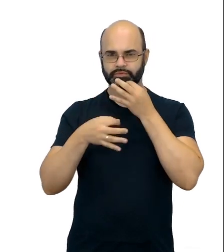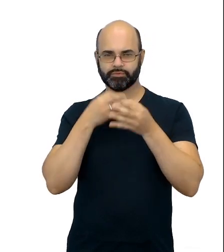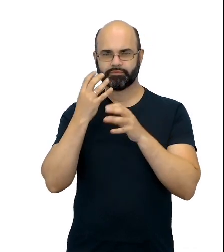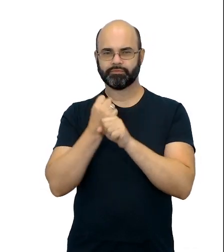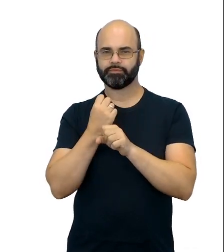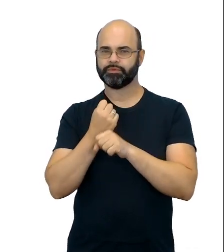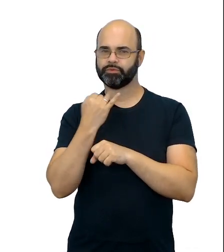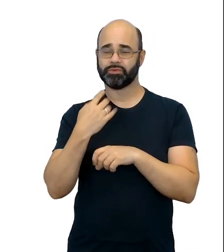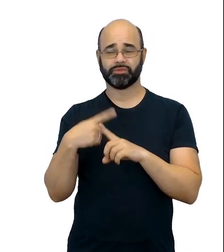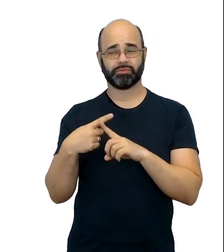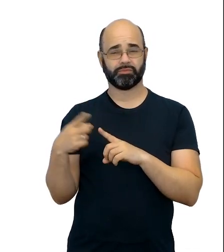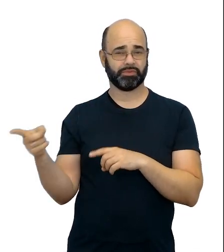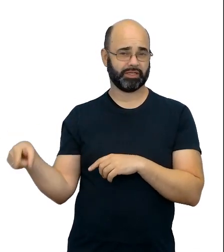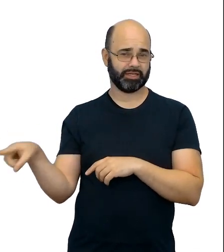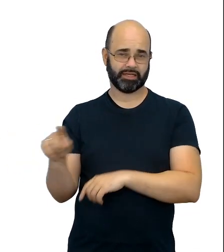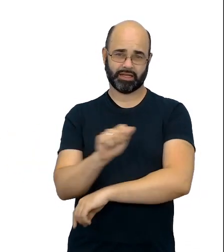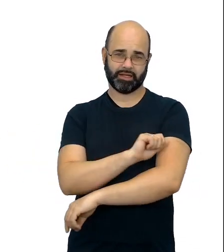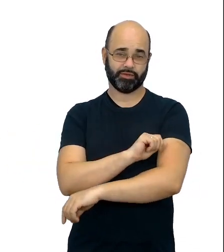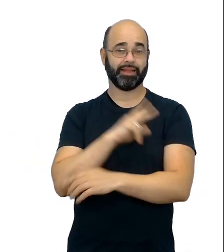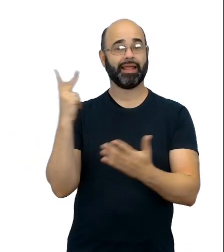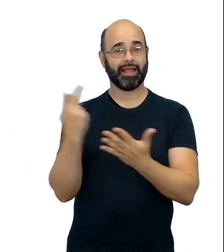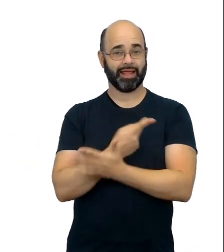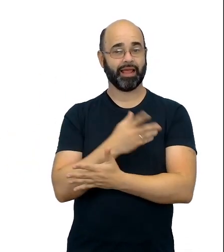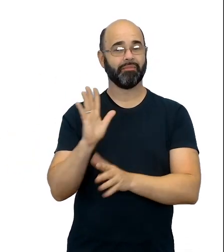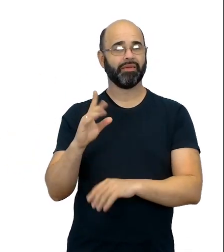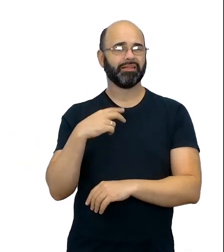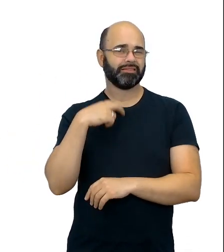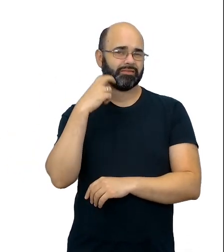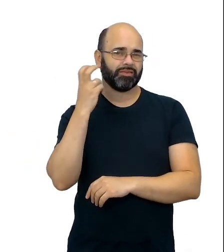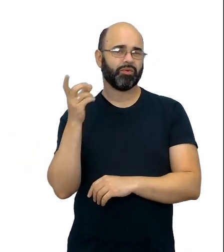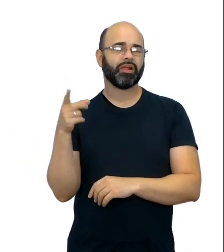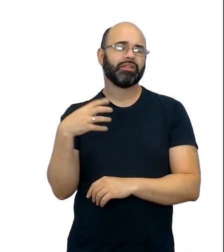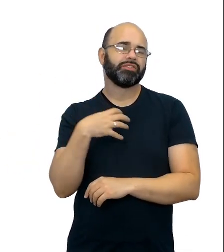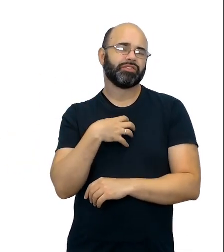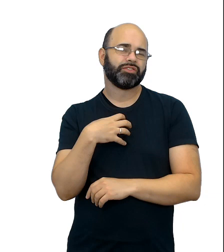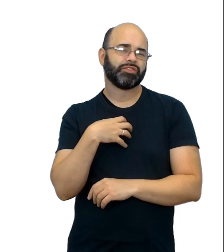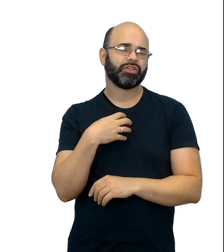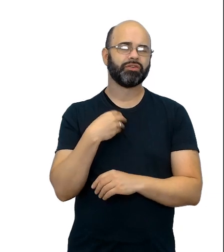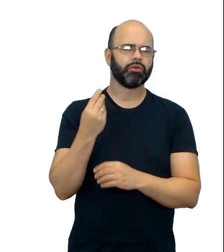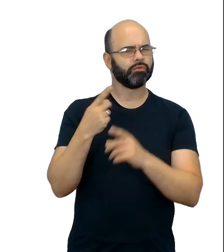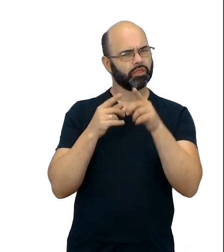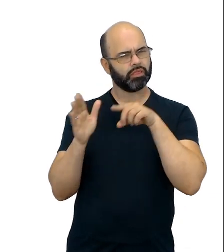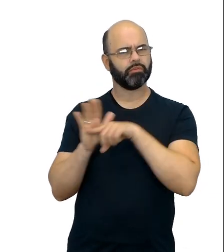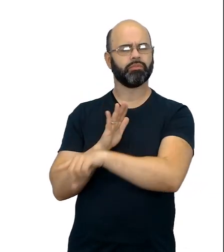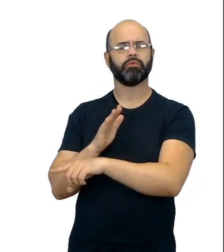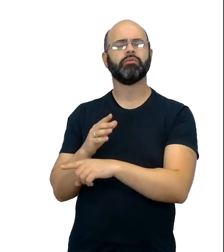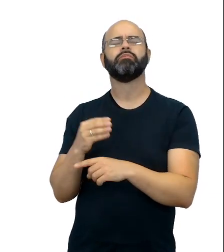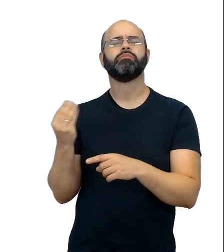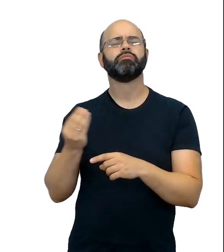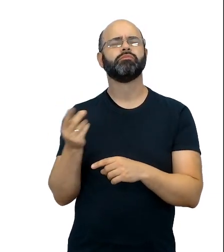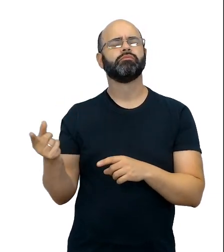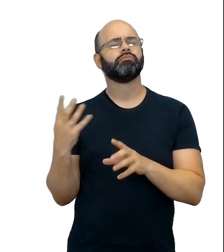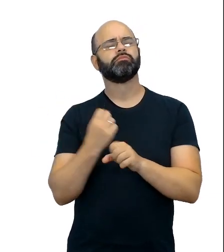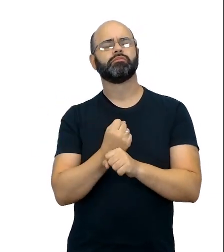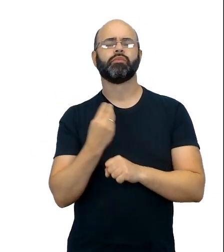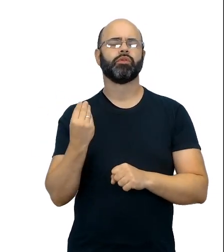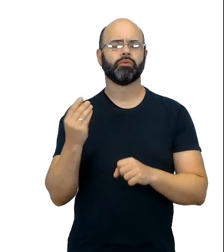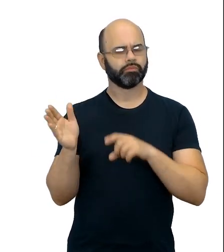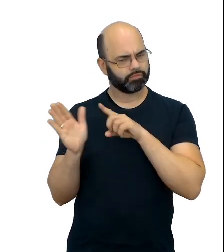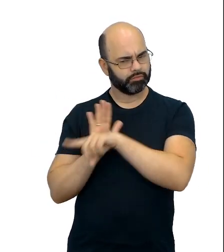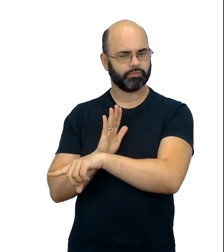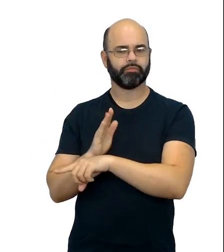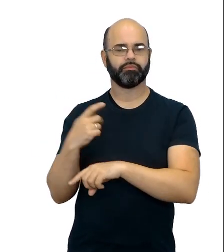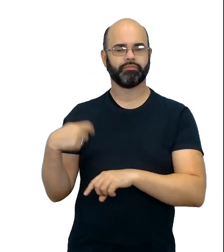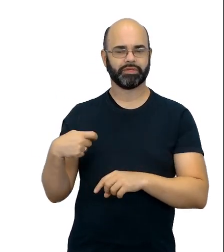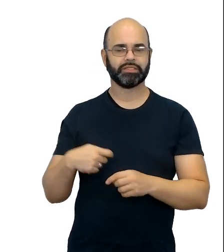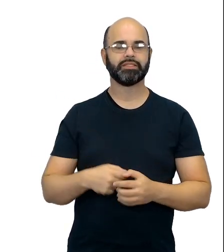erram e eles têm vergonha de dizer como eles fizeram. E é importante a gente questionar, mas como é que você fez?